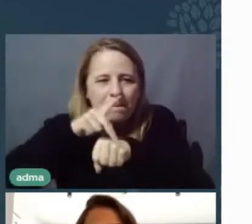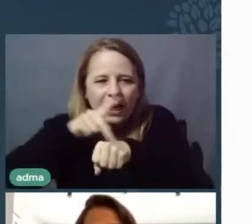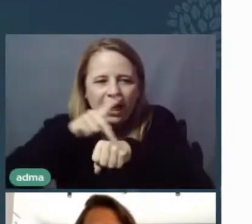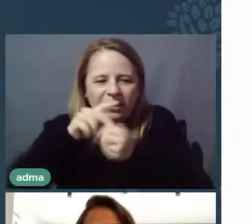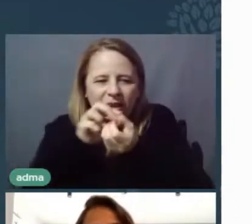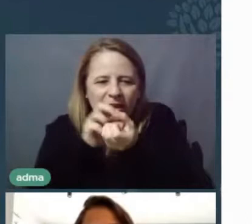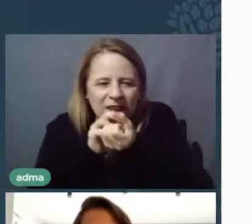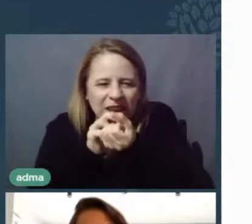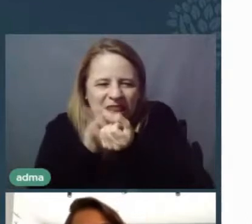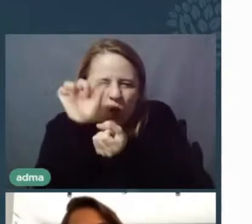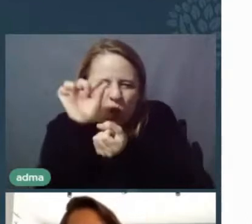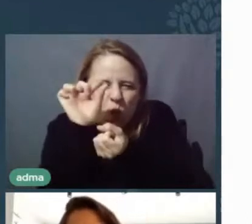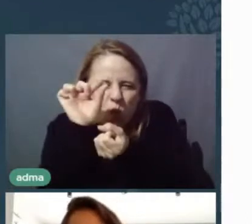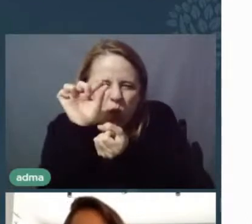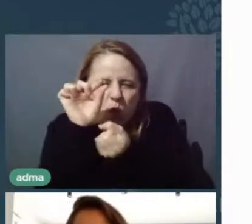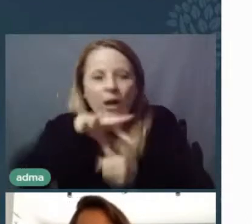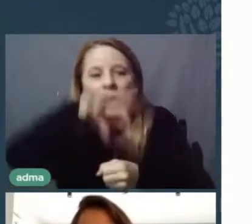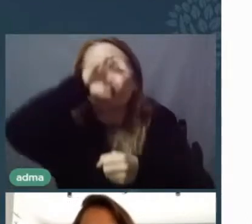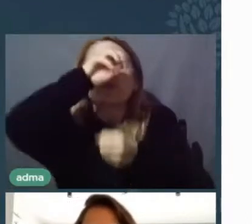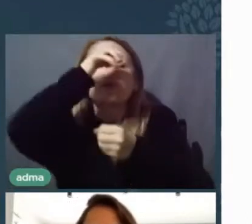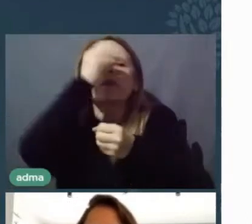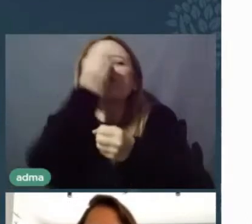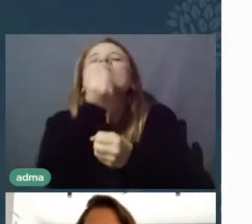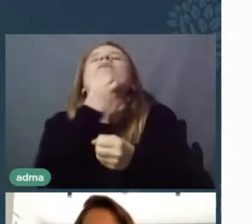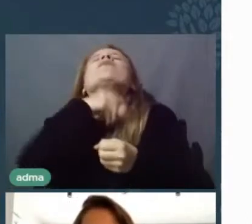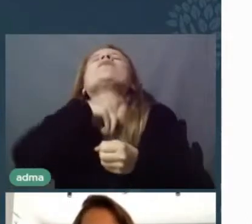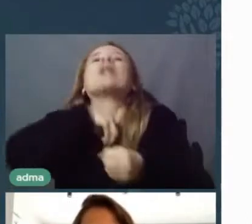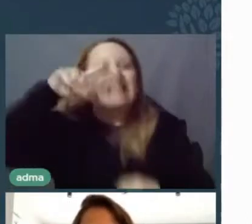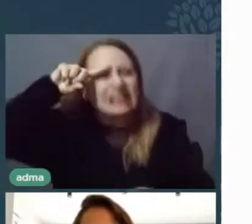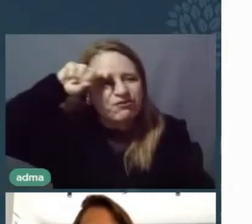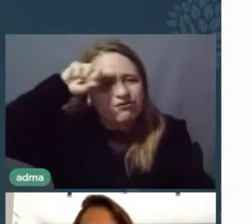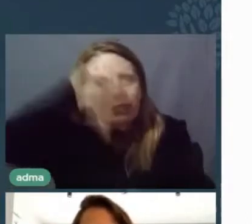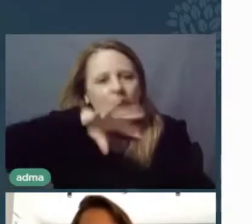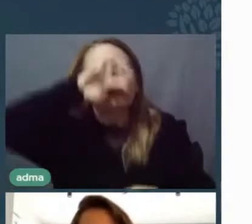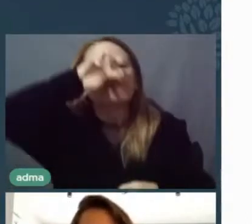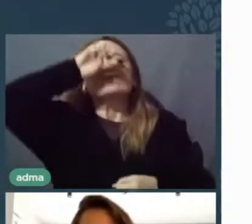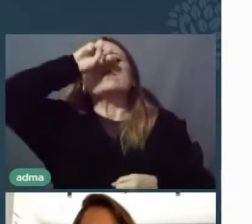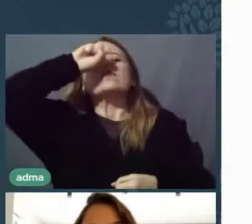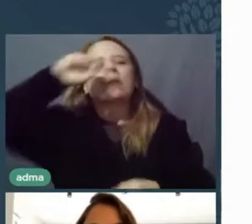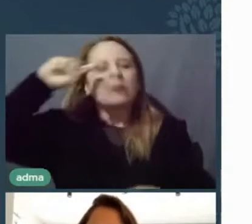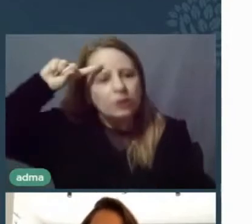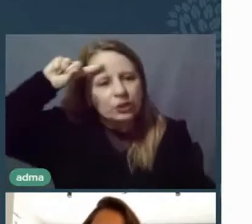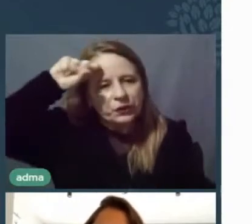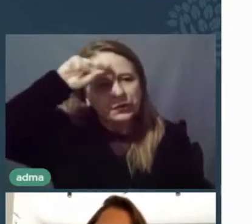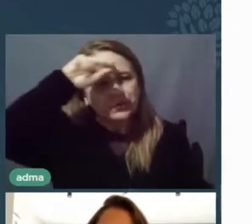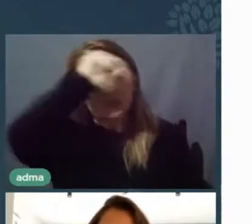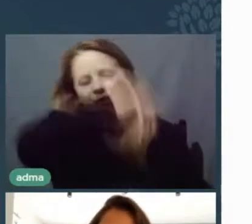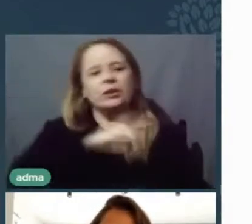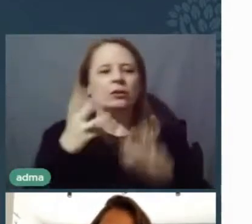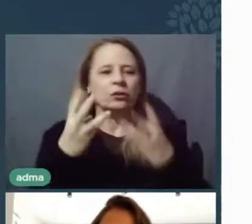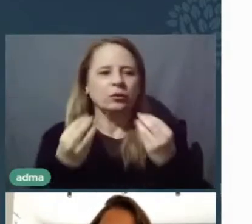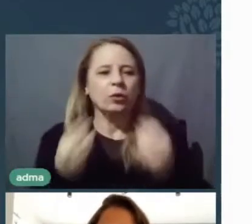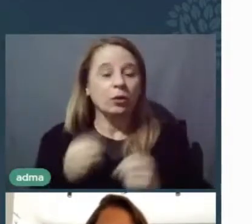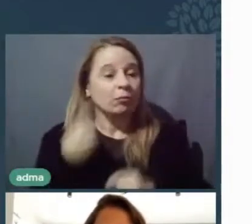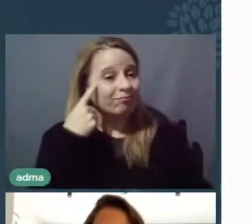o único estreito que tem para o ar passar. Então, isso dificulta muito a respiração, em especial, vocês